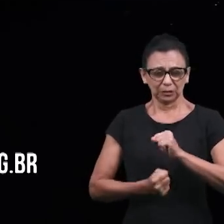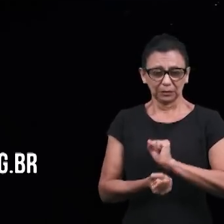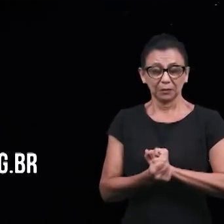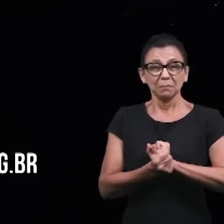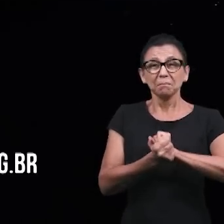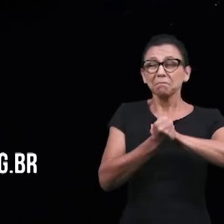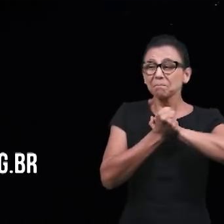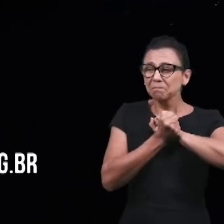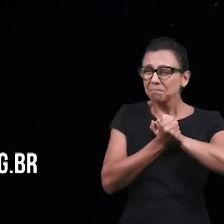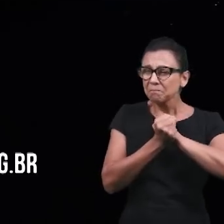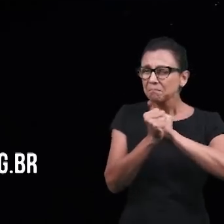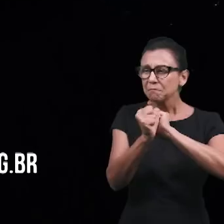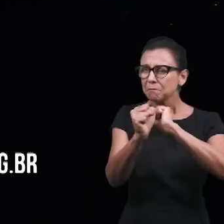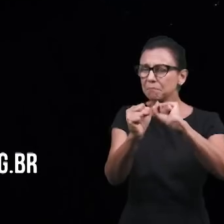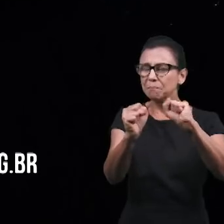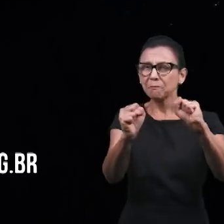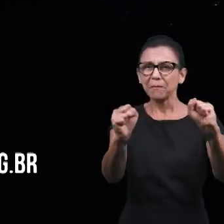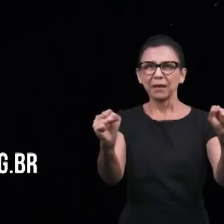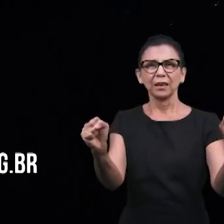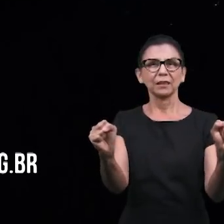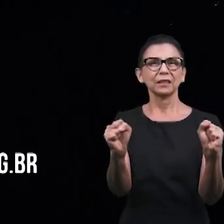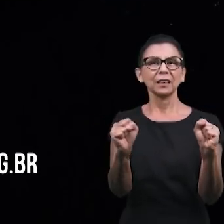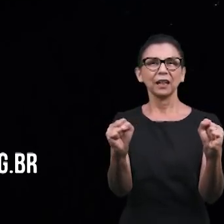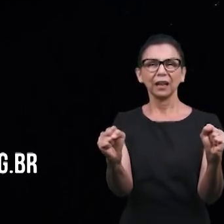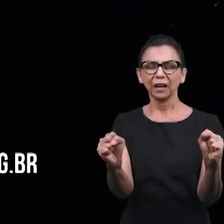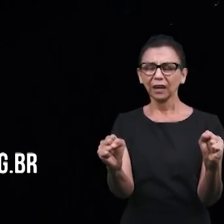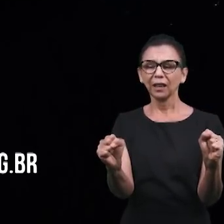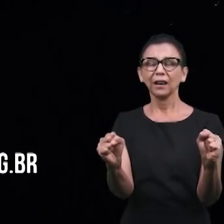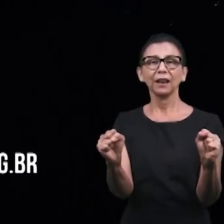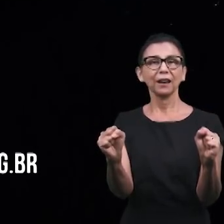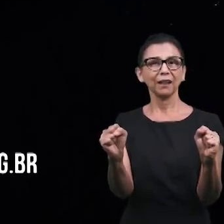dor, que cura as